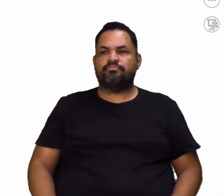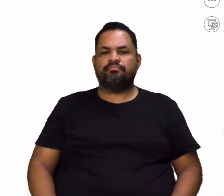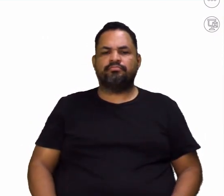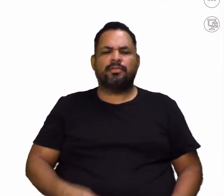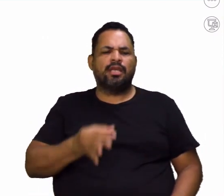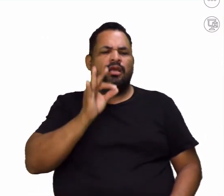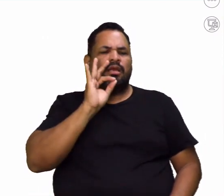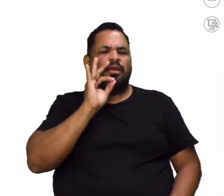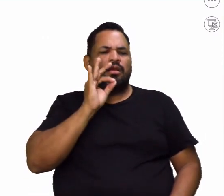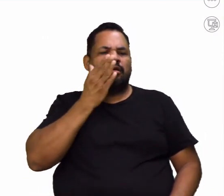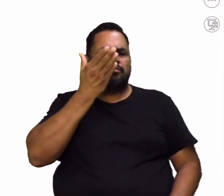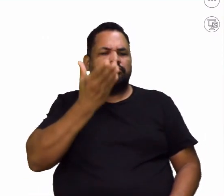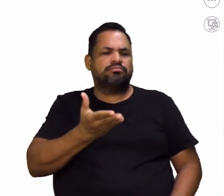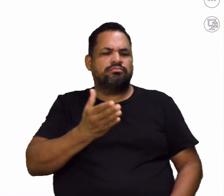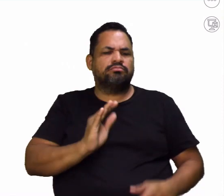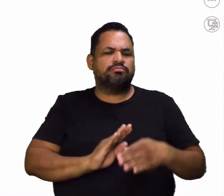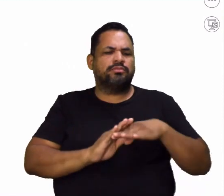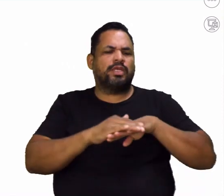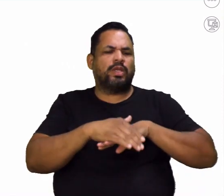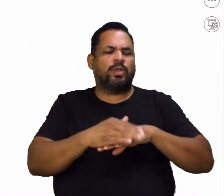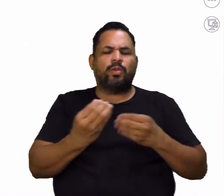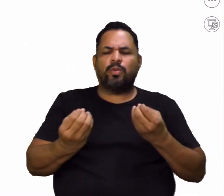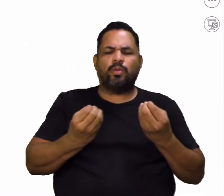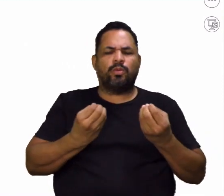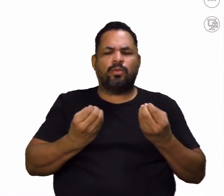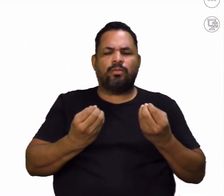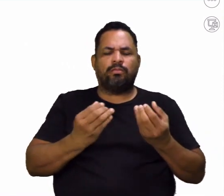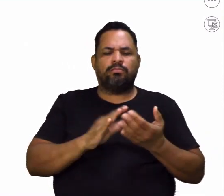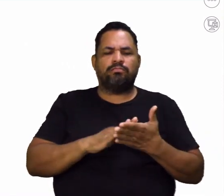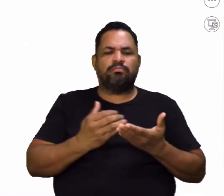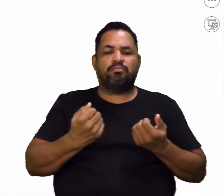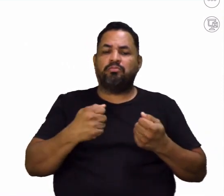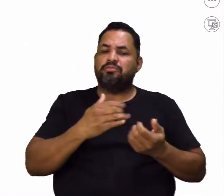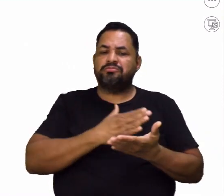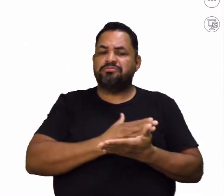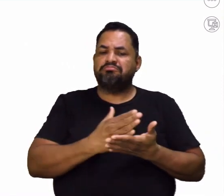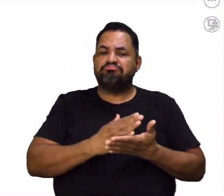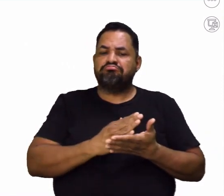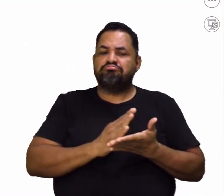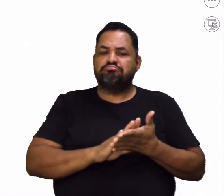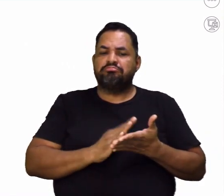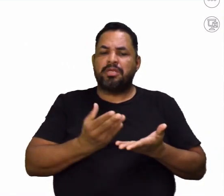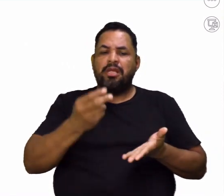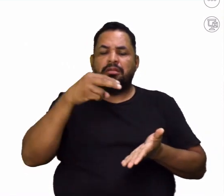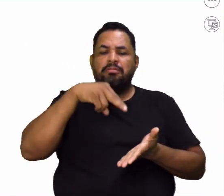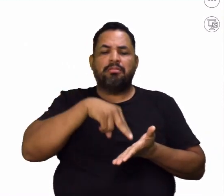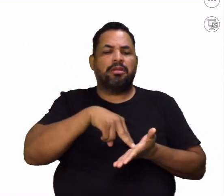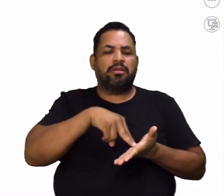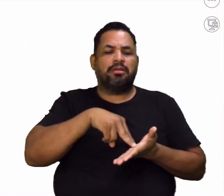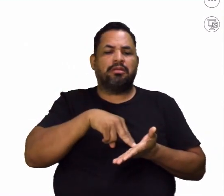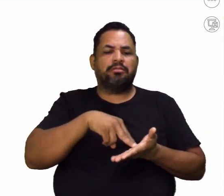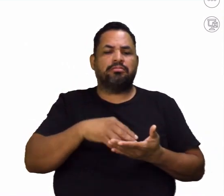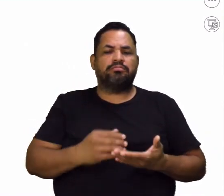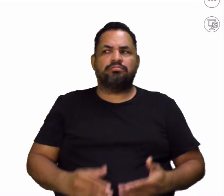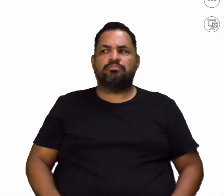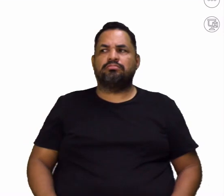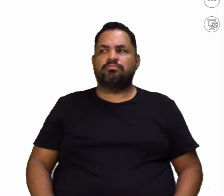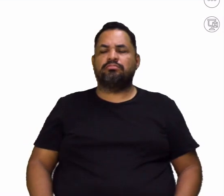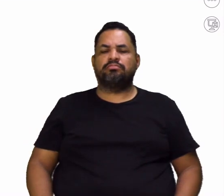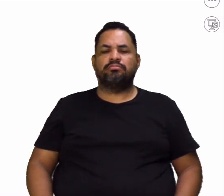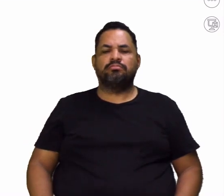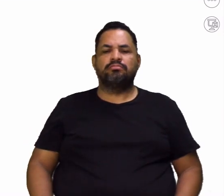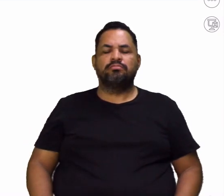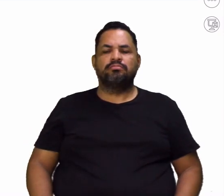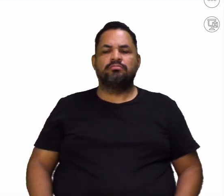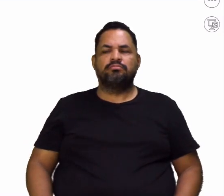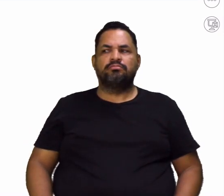café Terraço mas poderia também Logo no início de uma manhã não dá essa impressão que que você pode